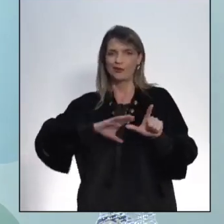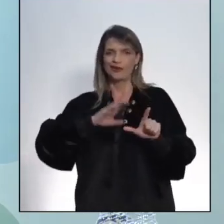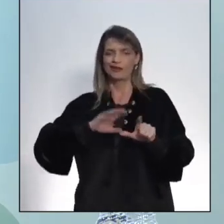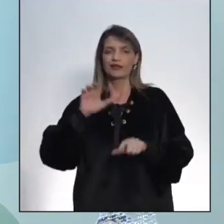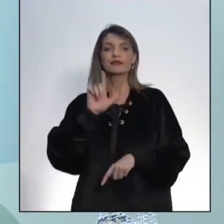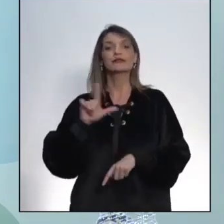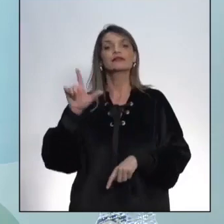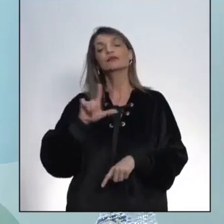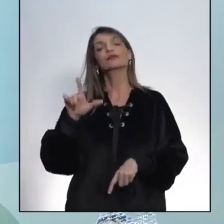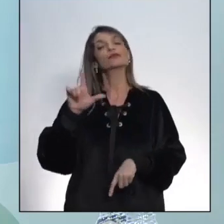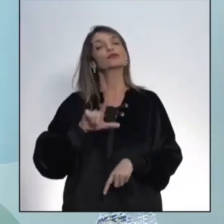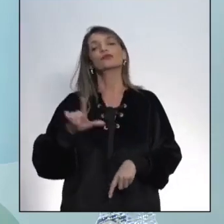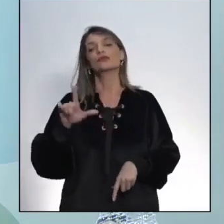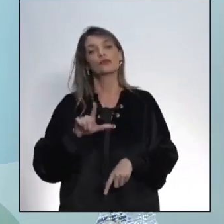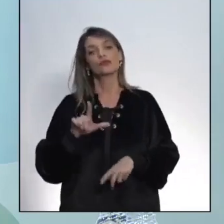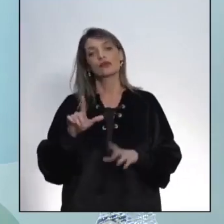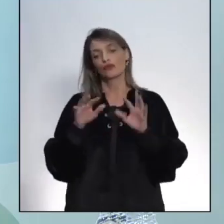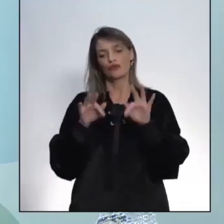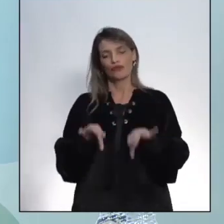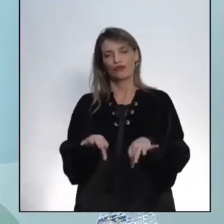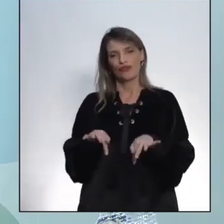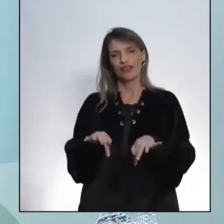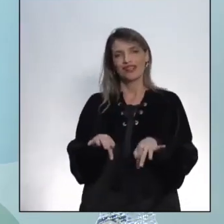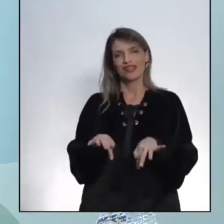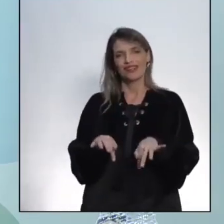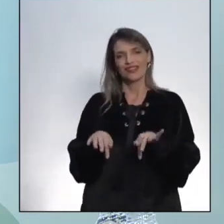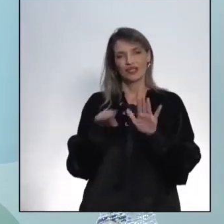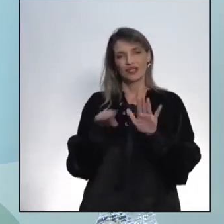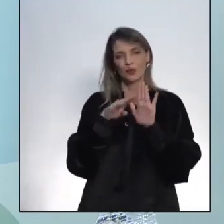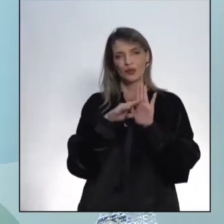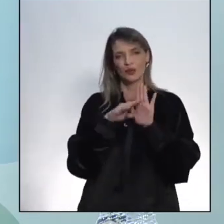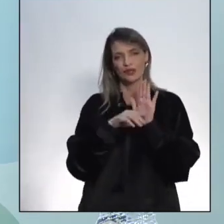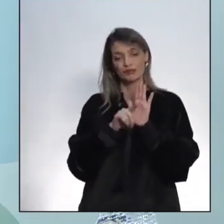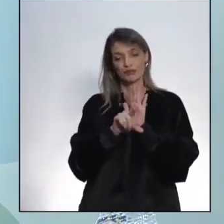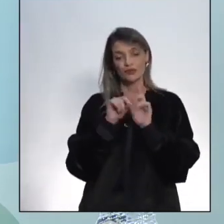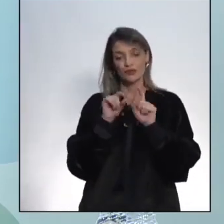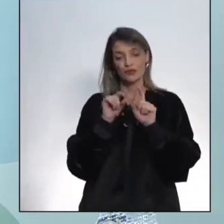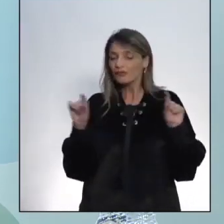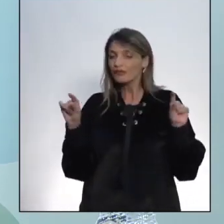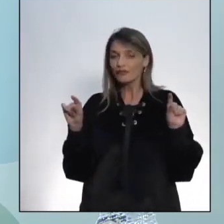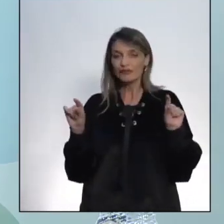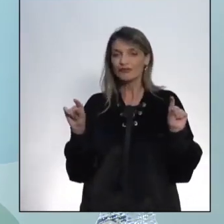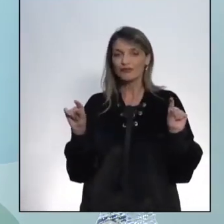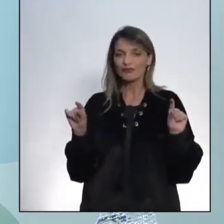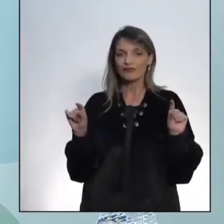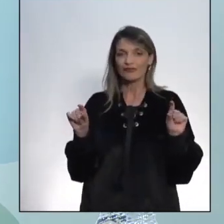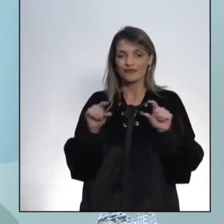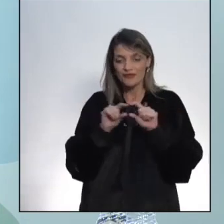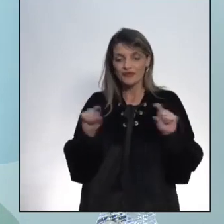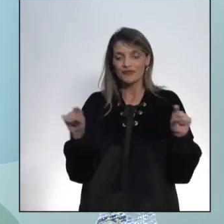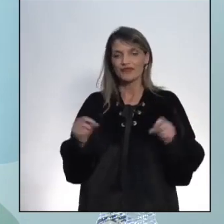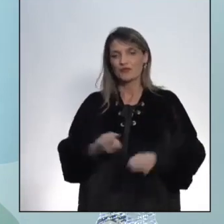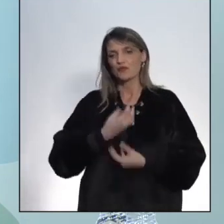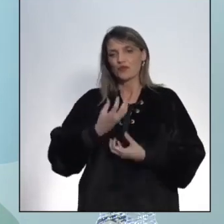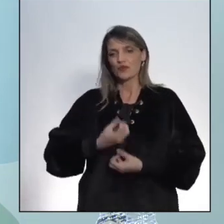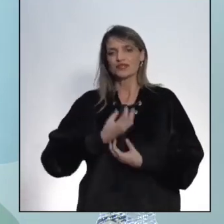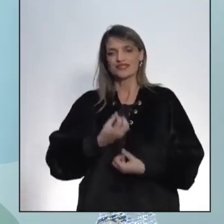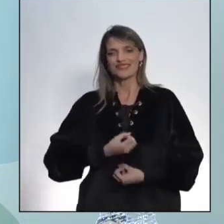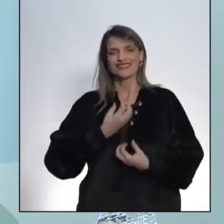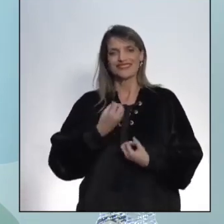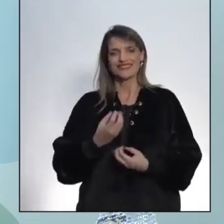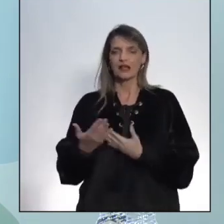literatura, eu sempre no final de cada programa escolho um trecho de uma poesia que